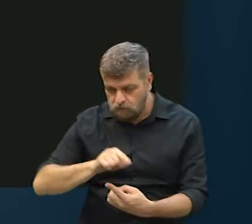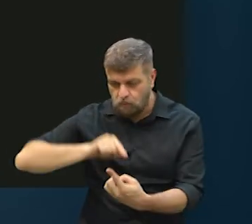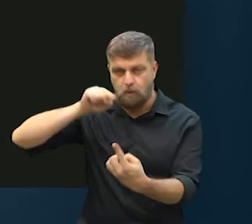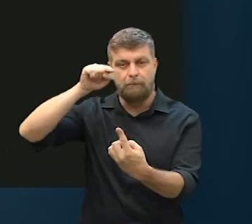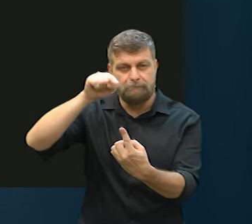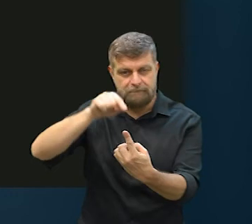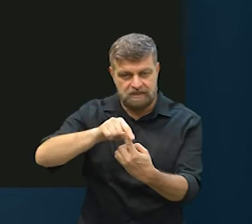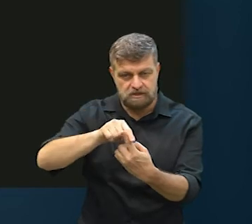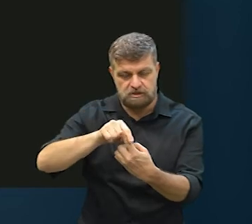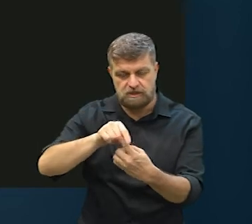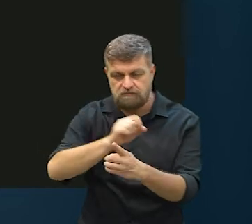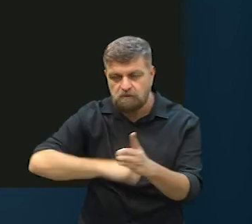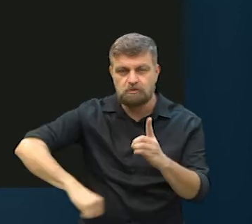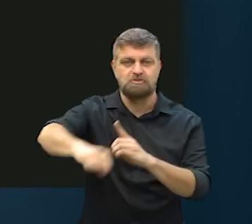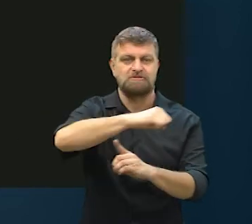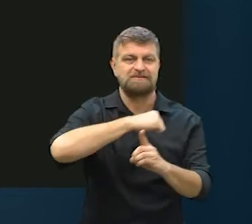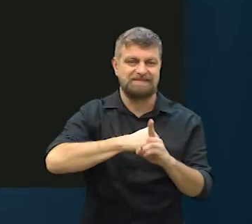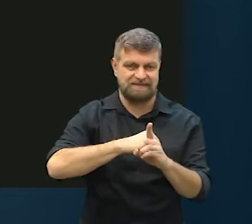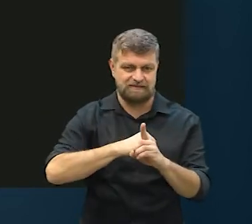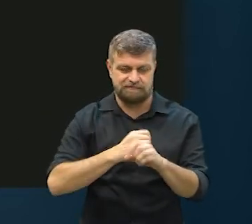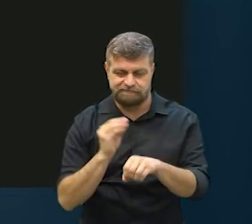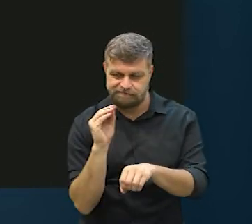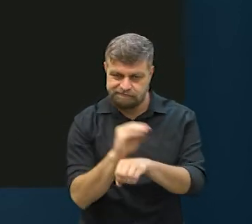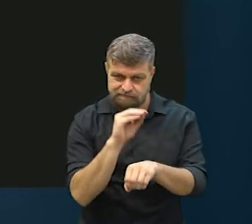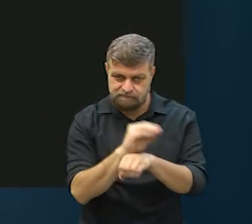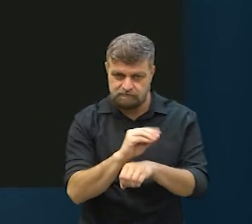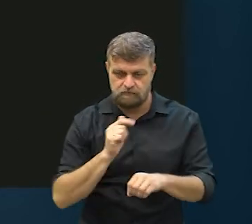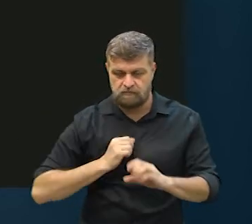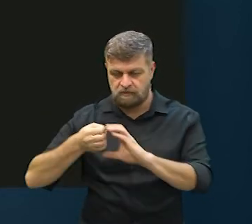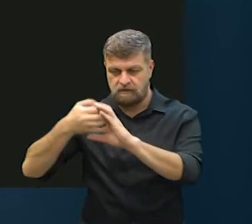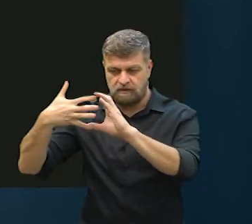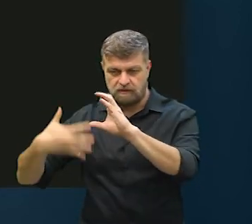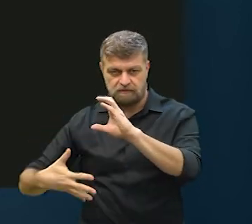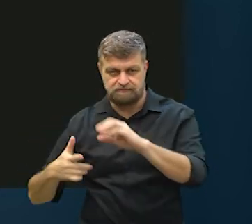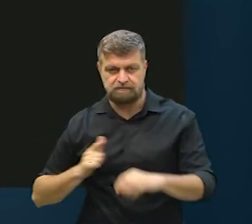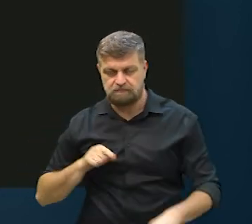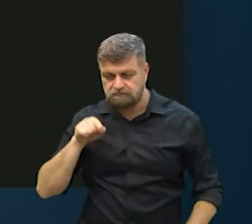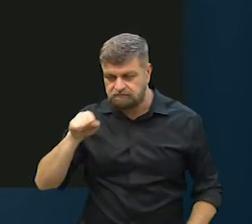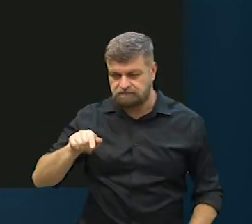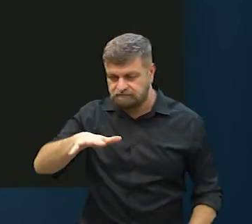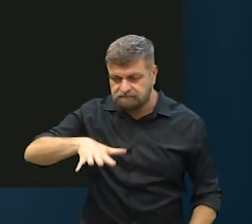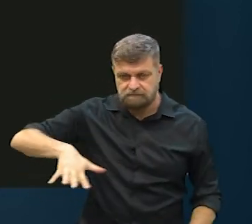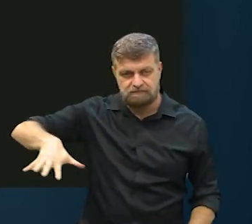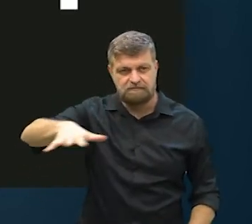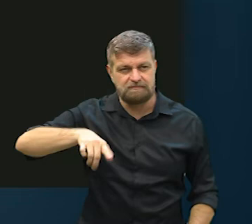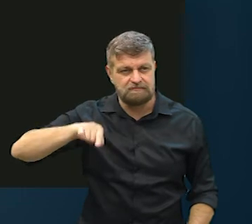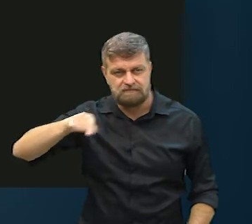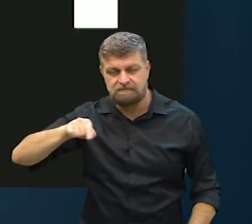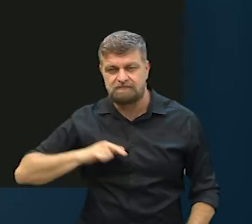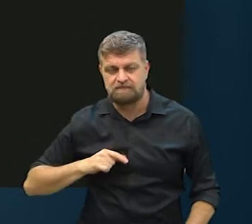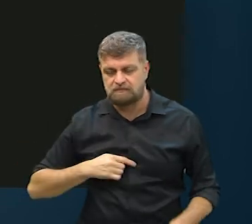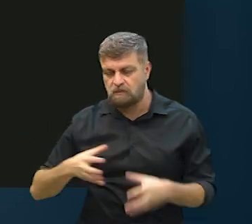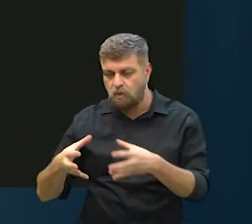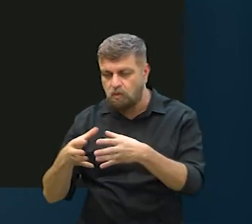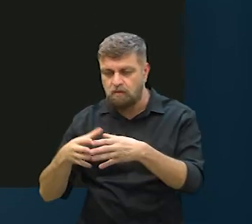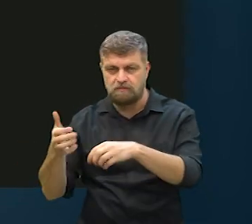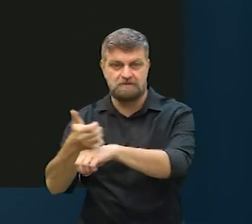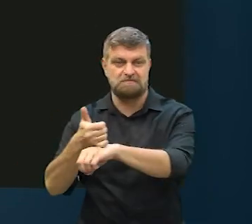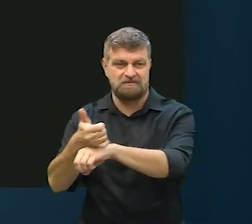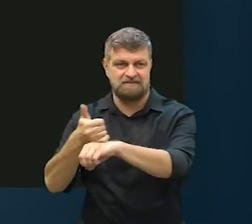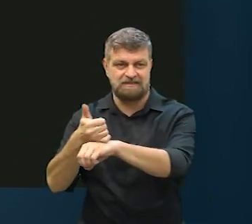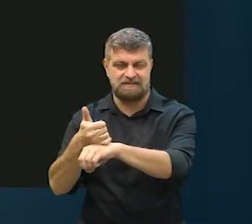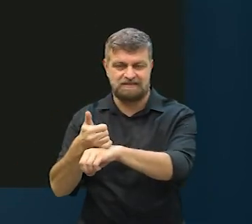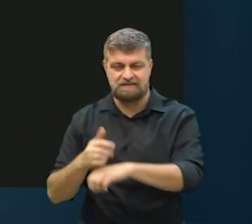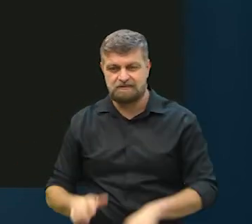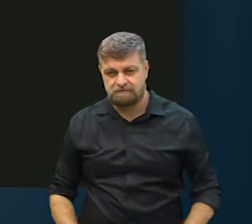uma causa ESG por trás, tem um aspecto que não passa lá no seu departamento, no seu